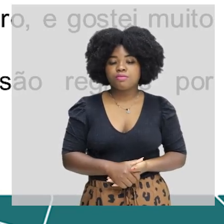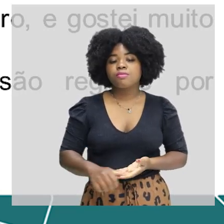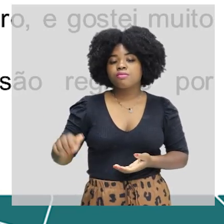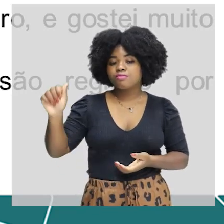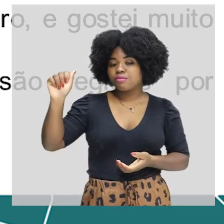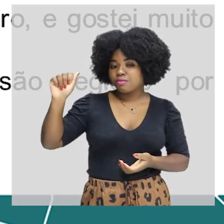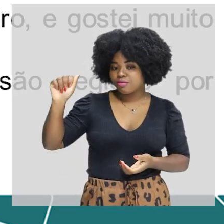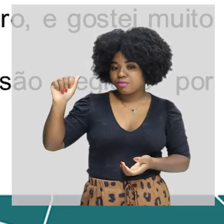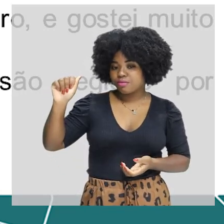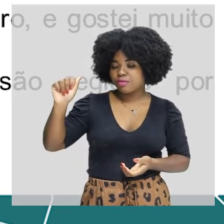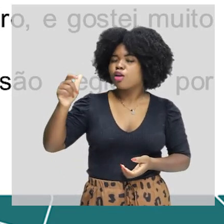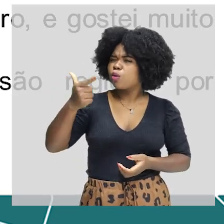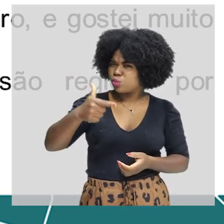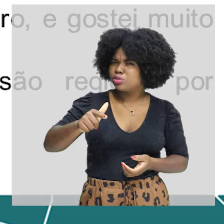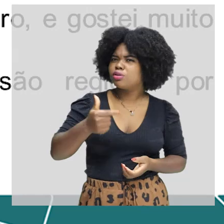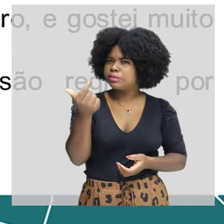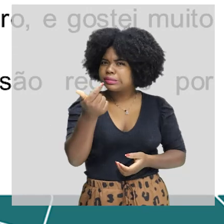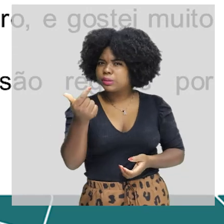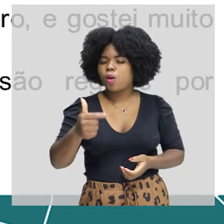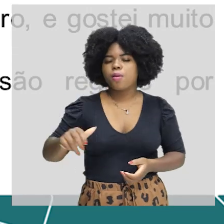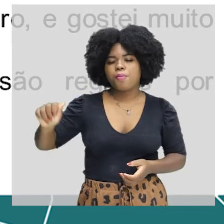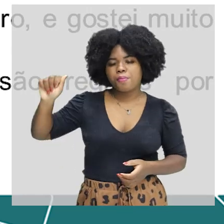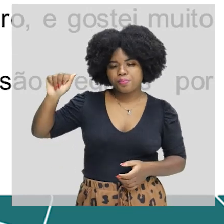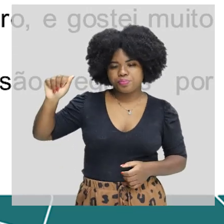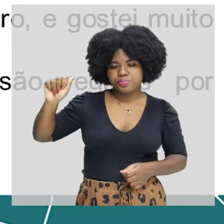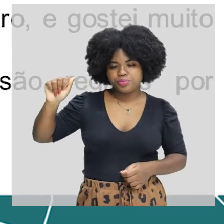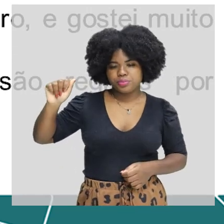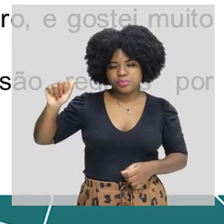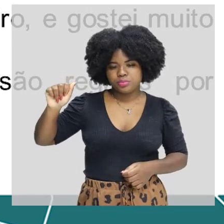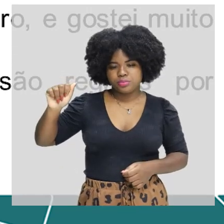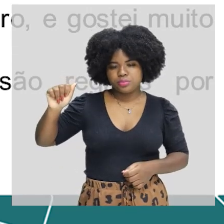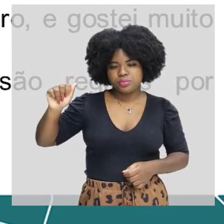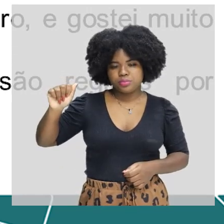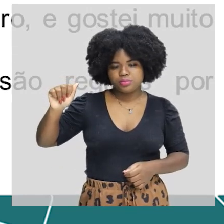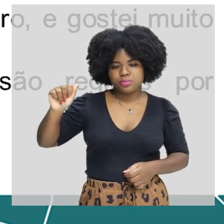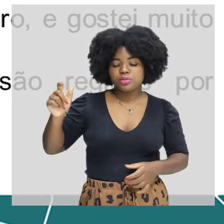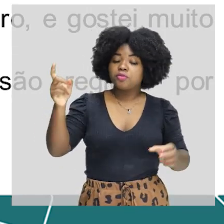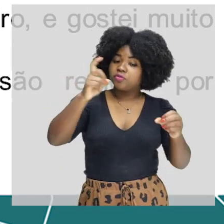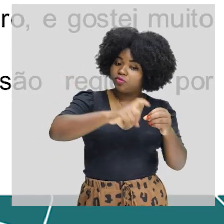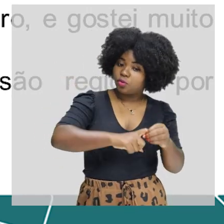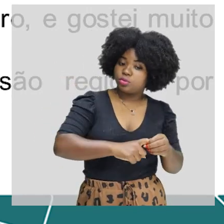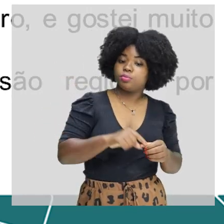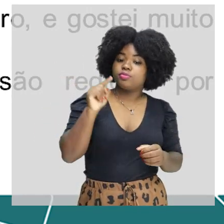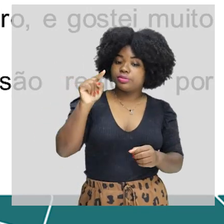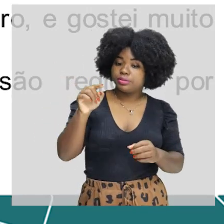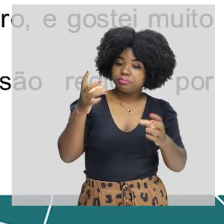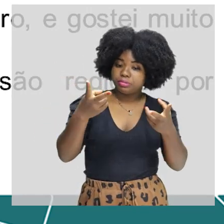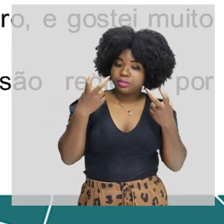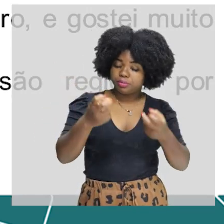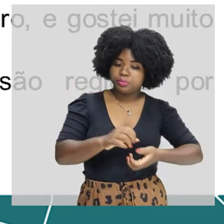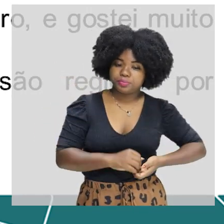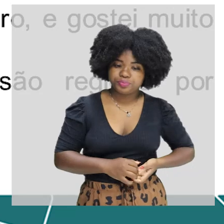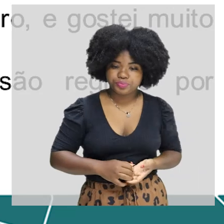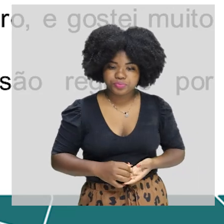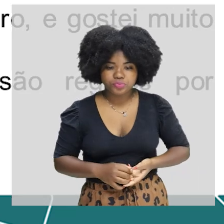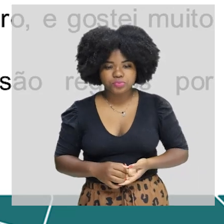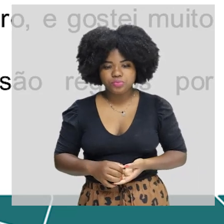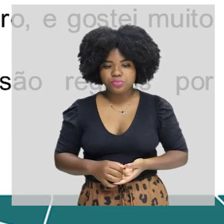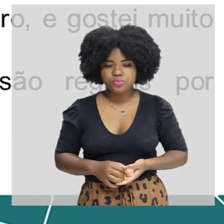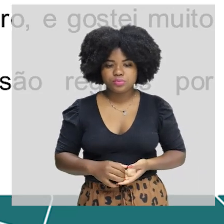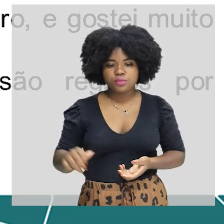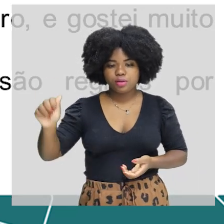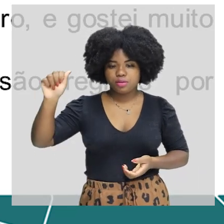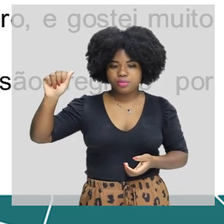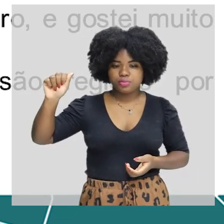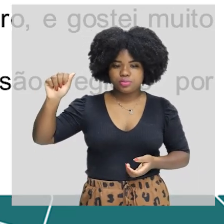radicalmente concordar com toda a política externa brasileira ou discordar dela. Então, a gente volta aqui só para você ver, ó. Pode-se concordar